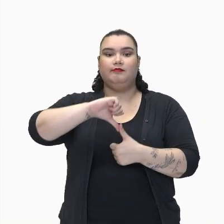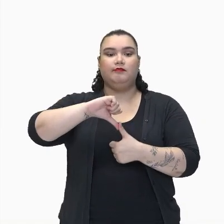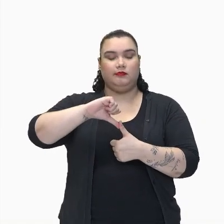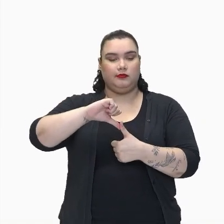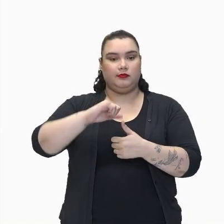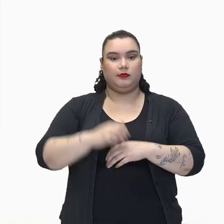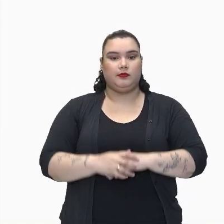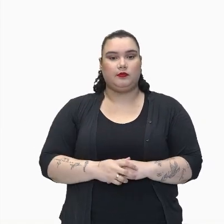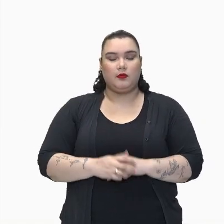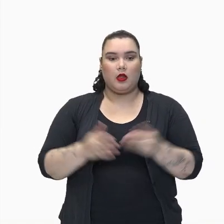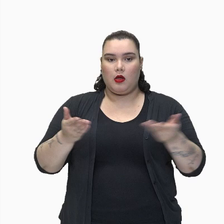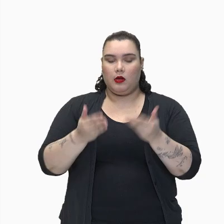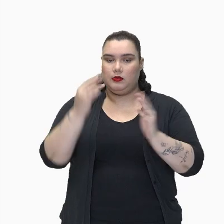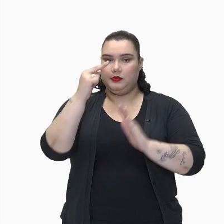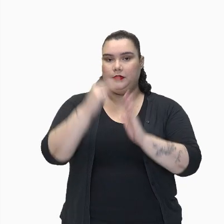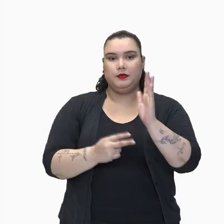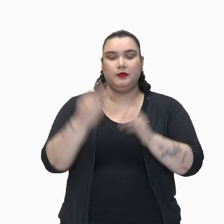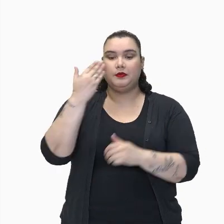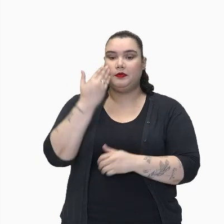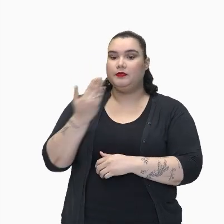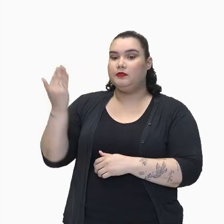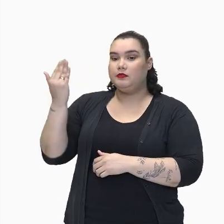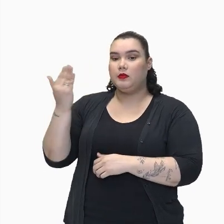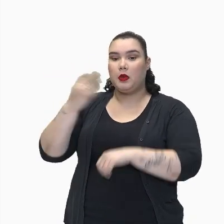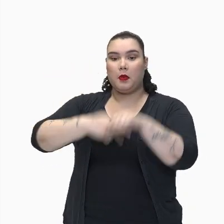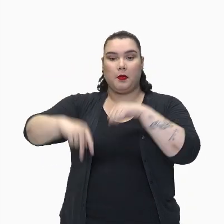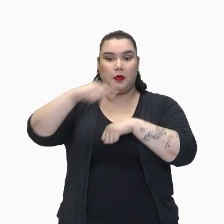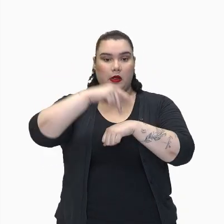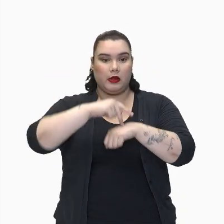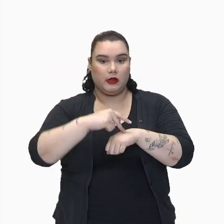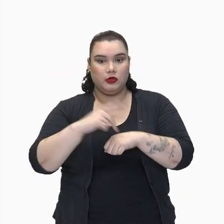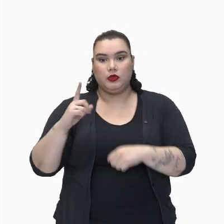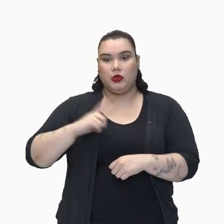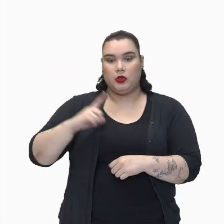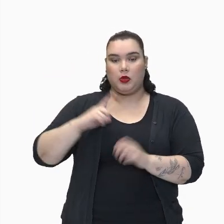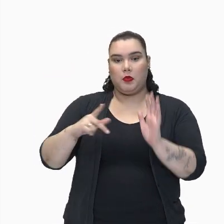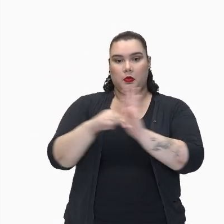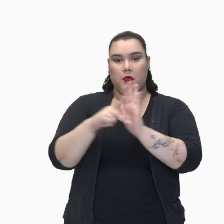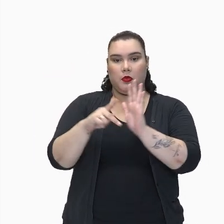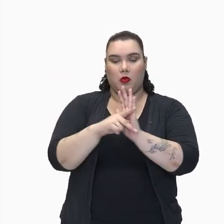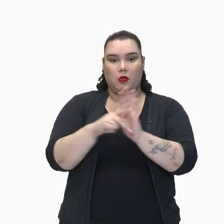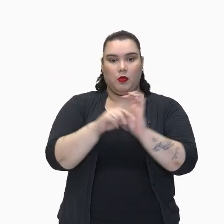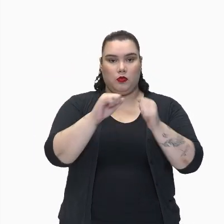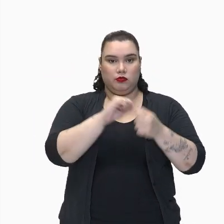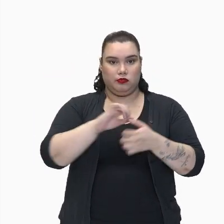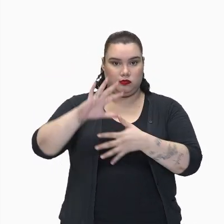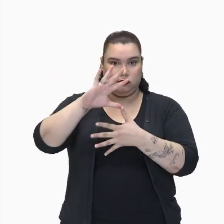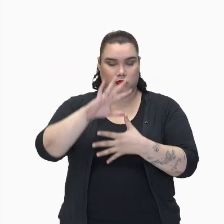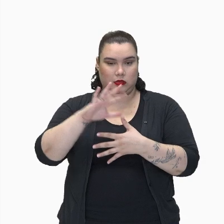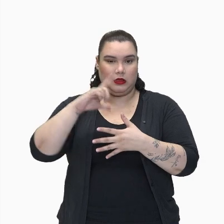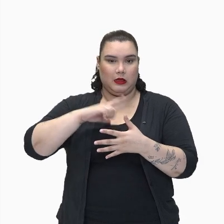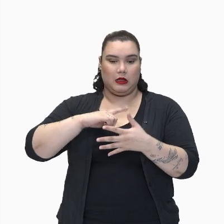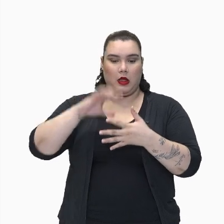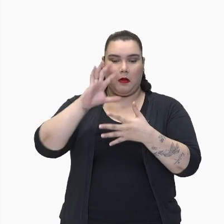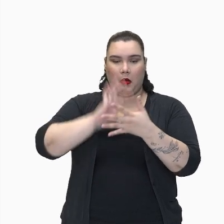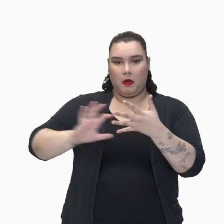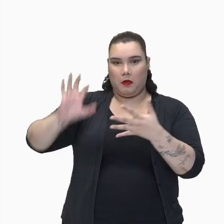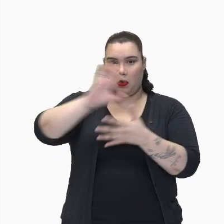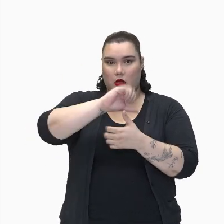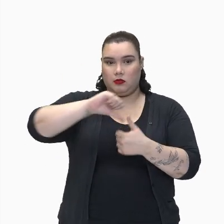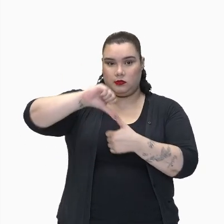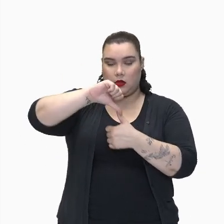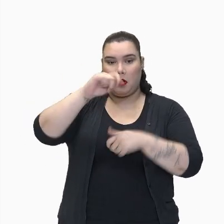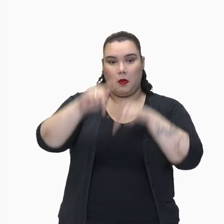Central? Vamos dar uma olhada aqui. Nos países de porção continental da América Central, a população é, na